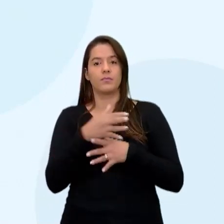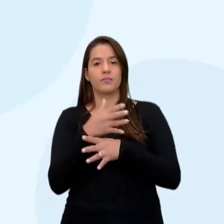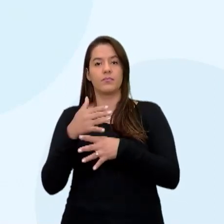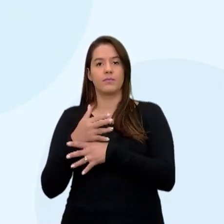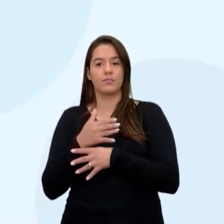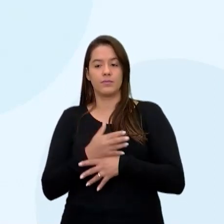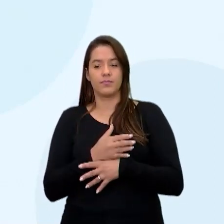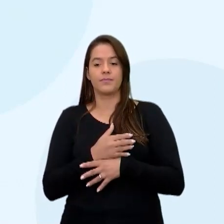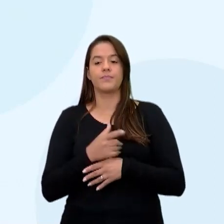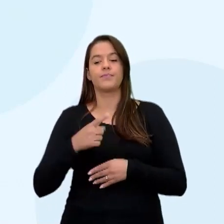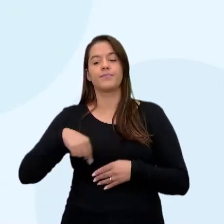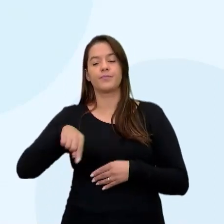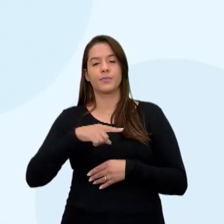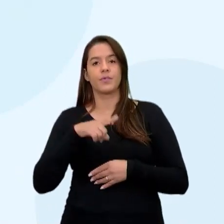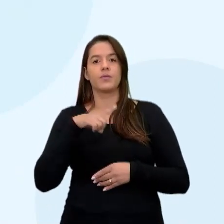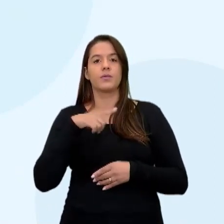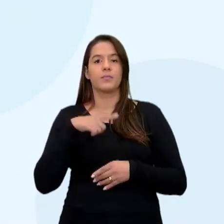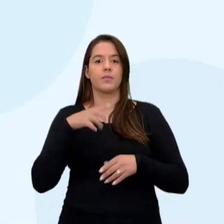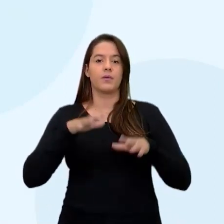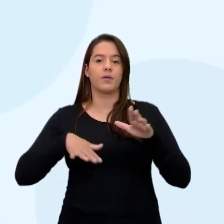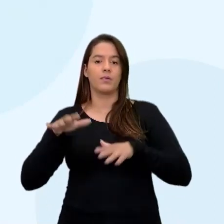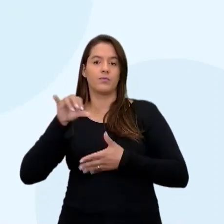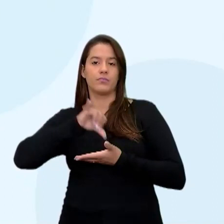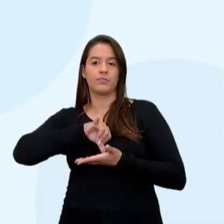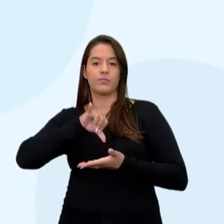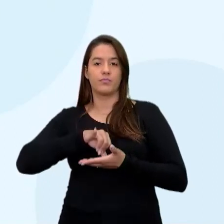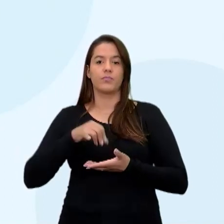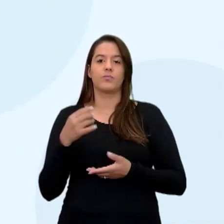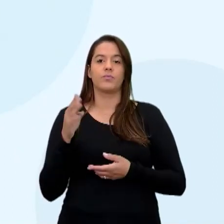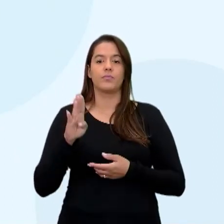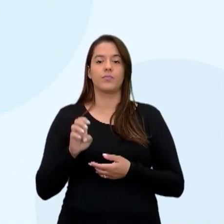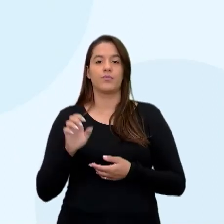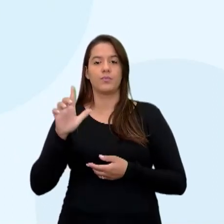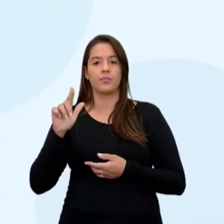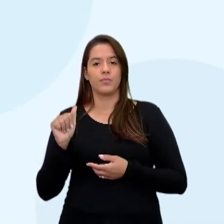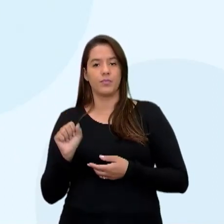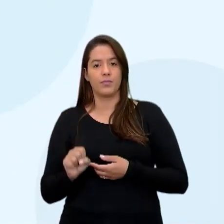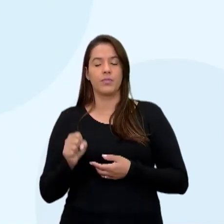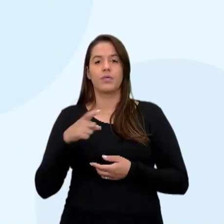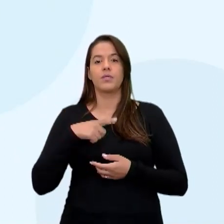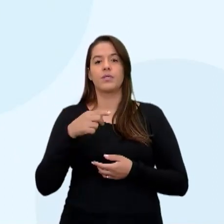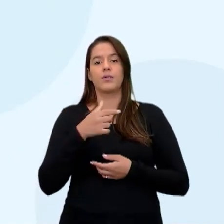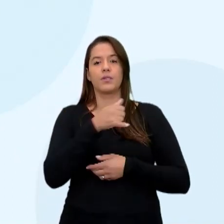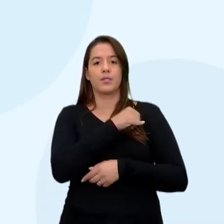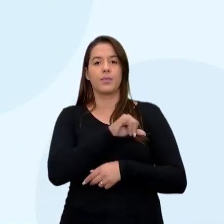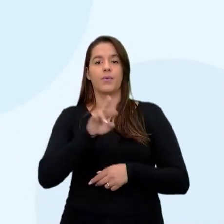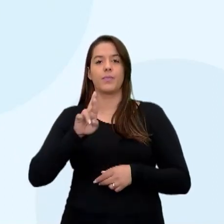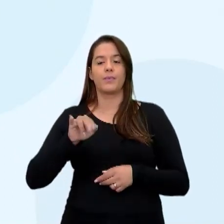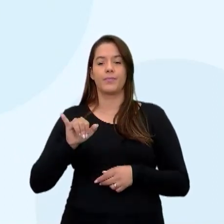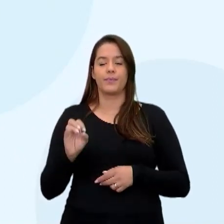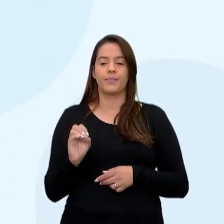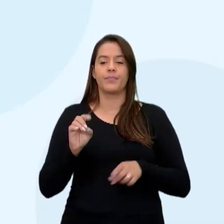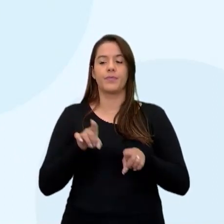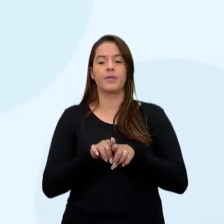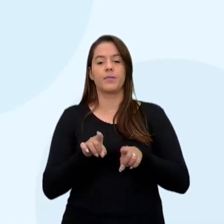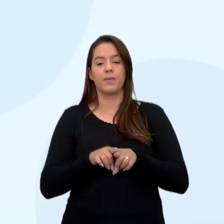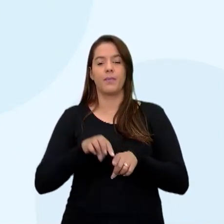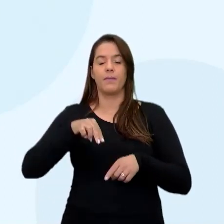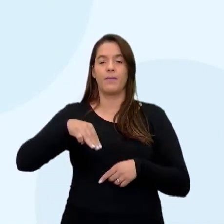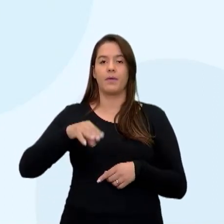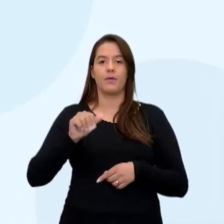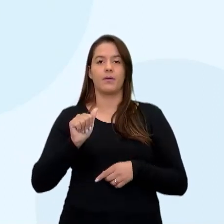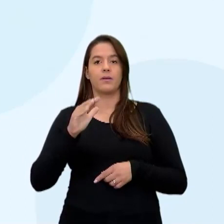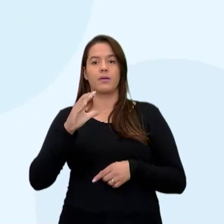né? Dando aí também com capitais como Boa Vista, né, capital de Roraima, Rio Branco, capital do Acre, e o Macapá,